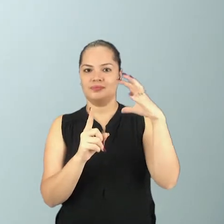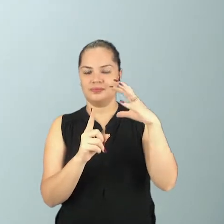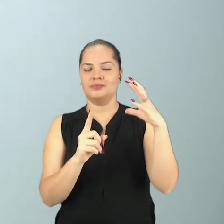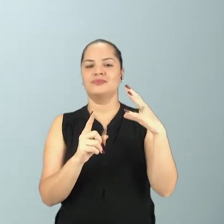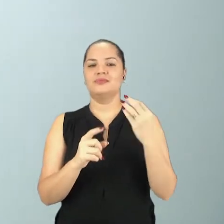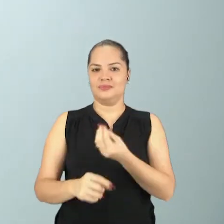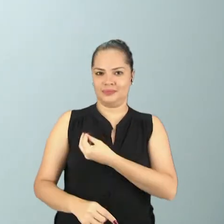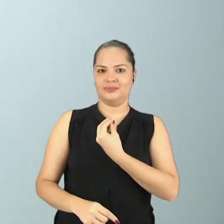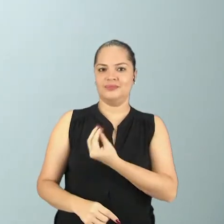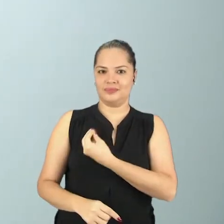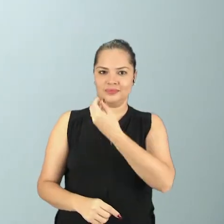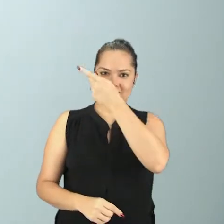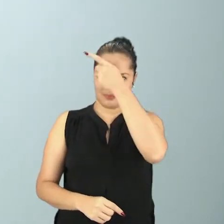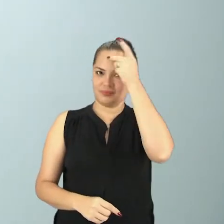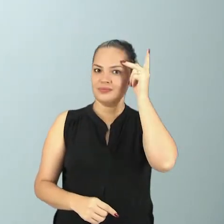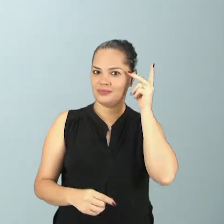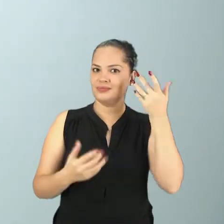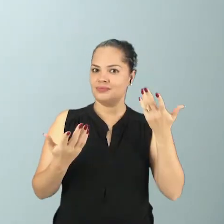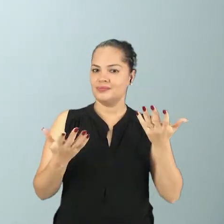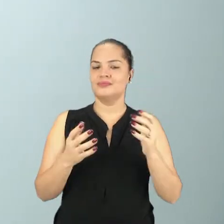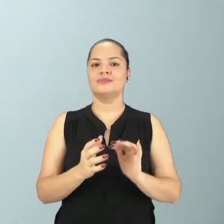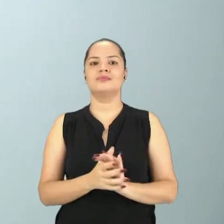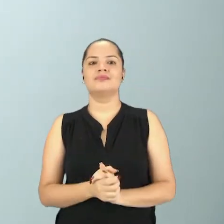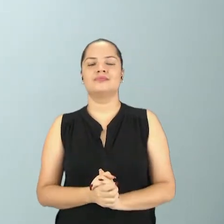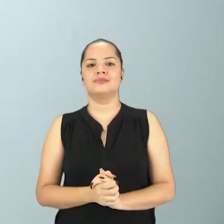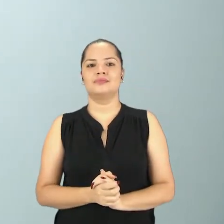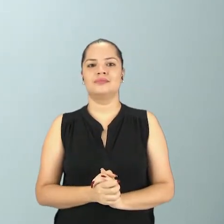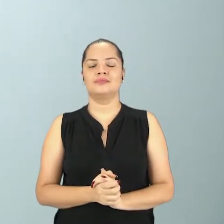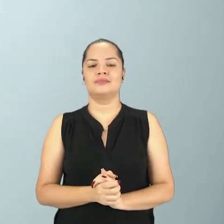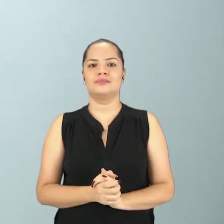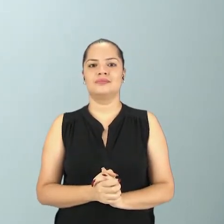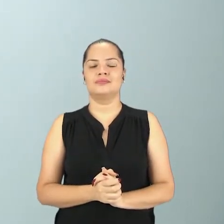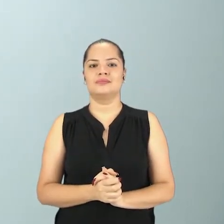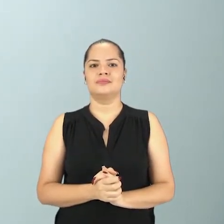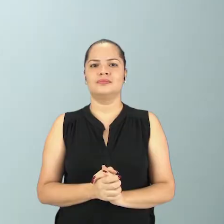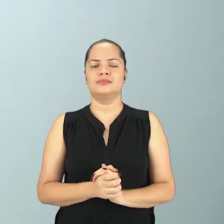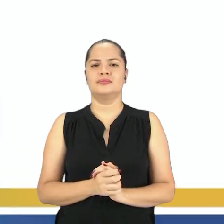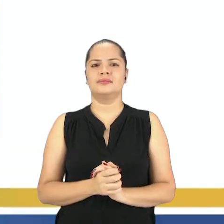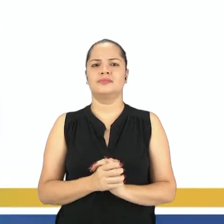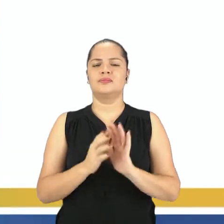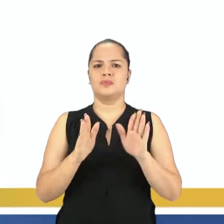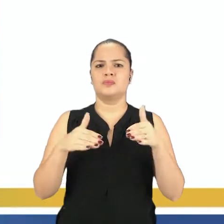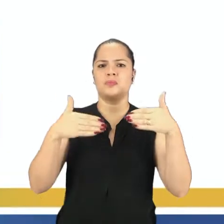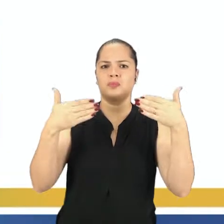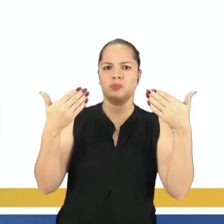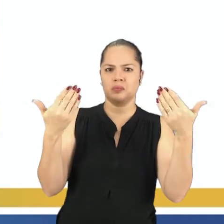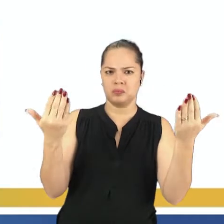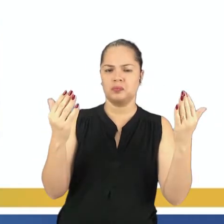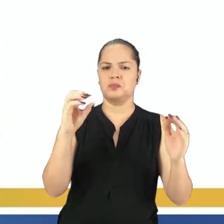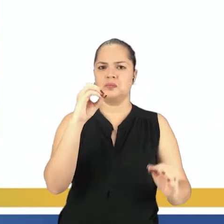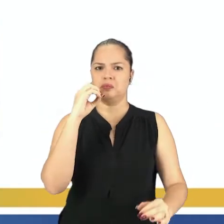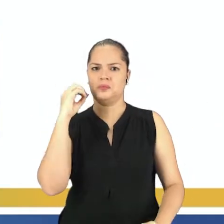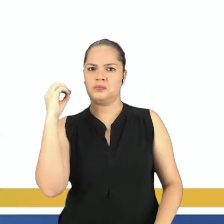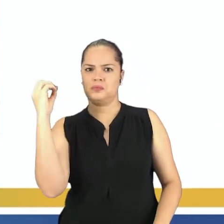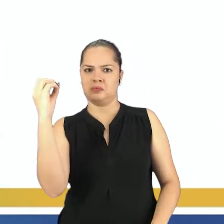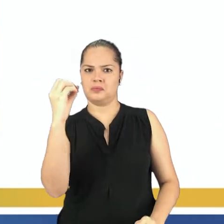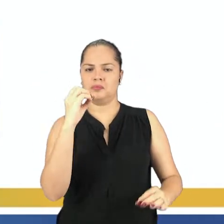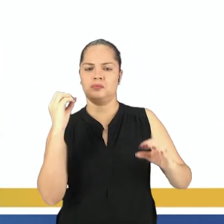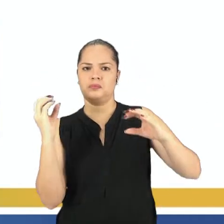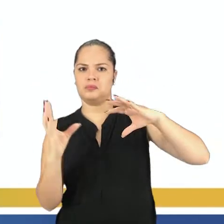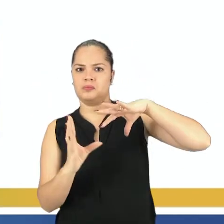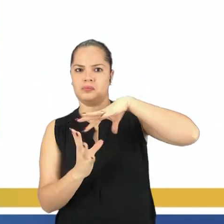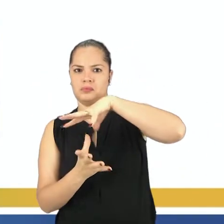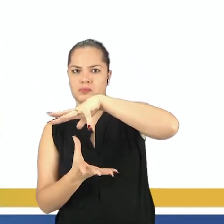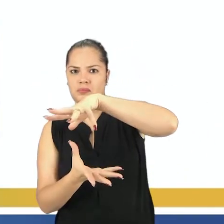dia a dia, tá bom? Então vamos revisar mais uma vez. Quais são os movimentos que a Terra realiza, tá? A Terra,